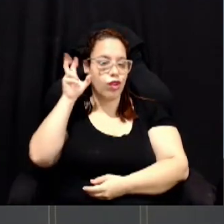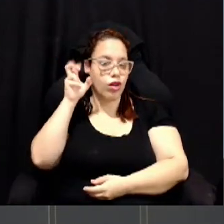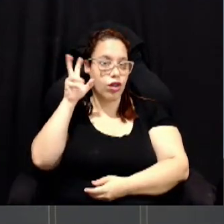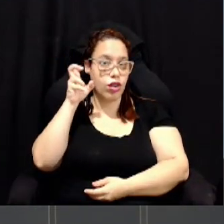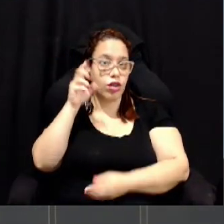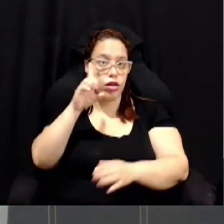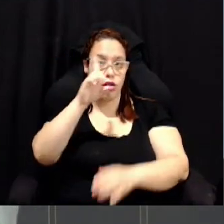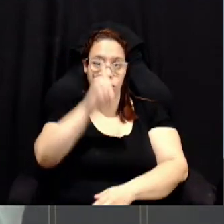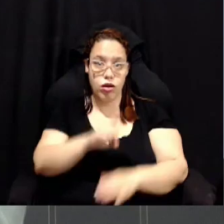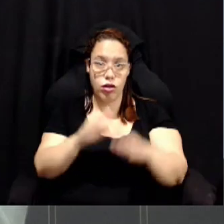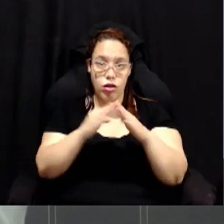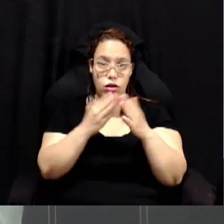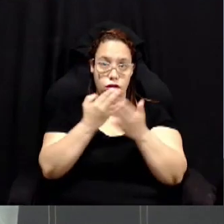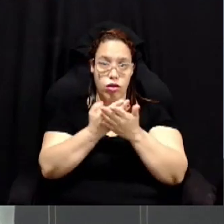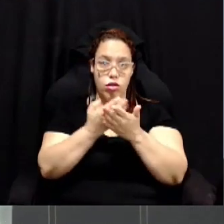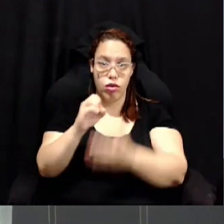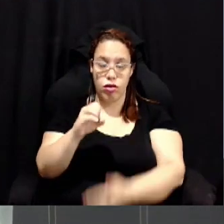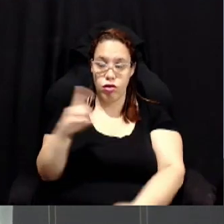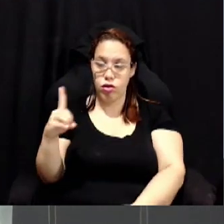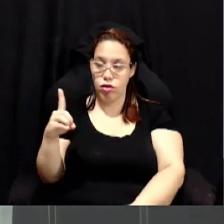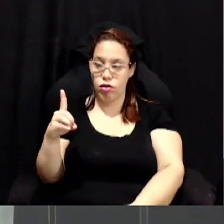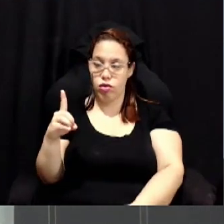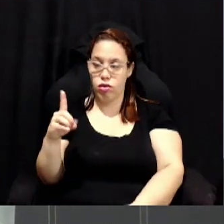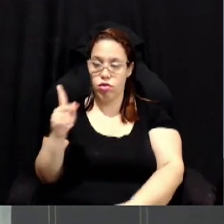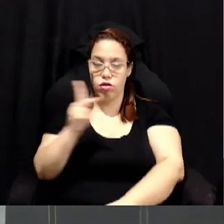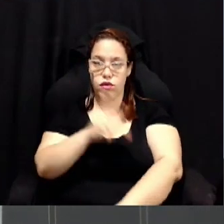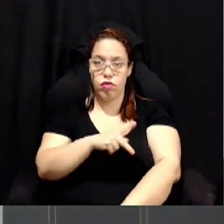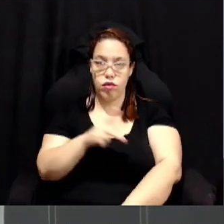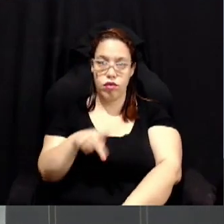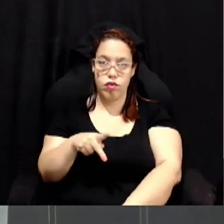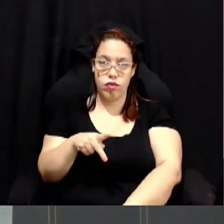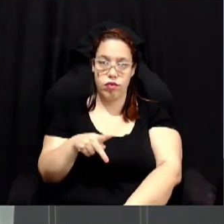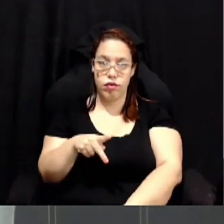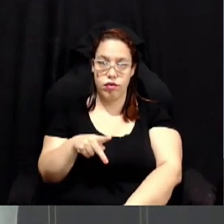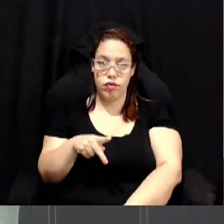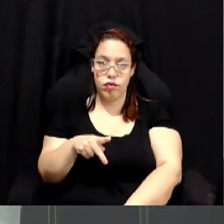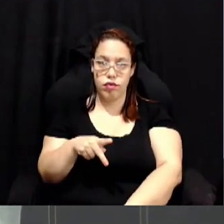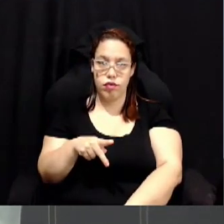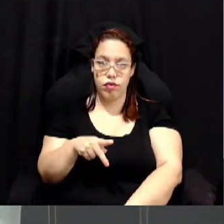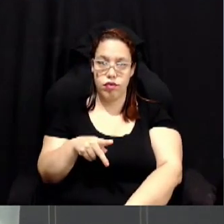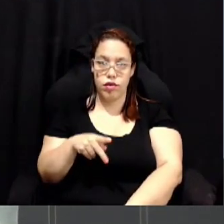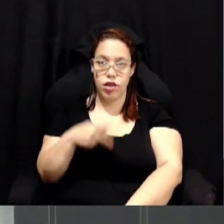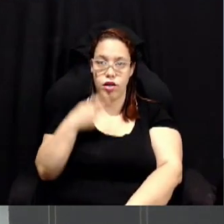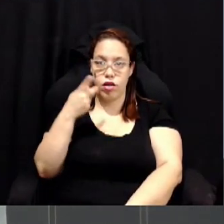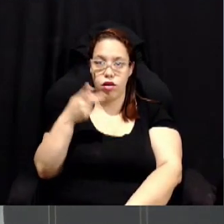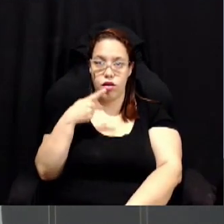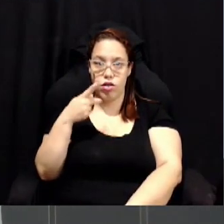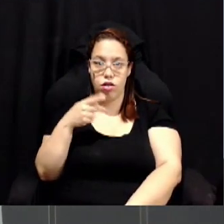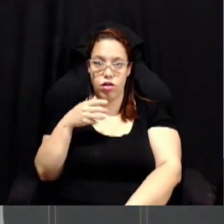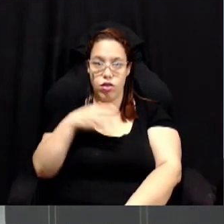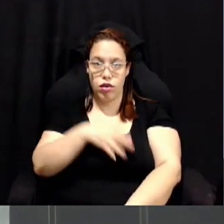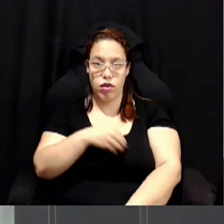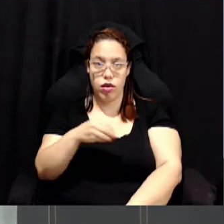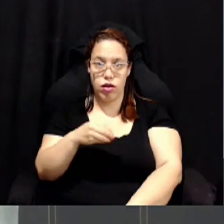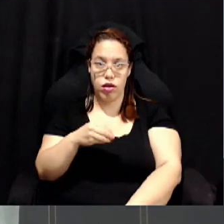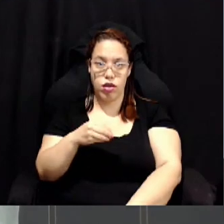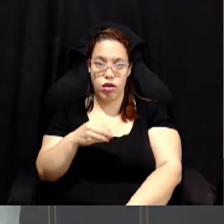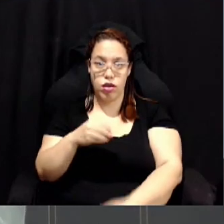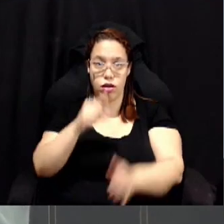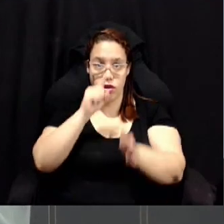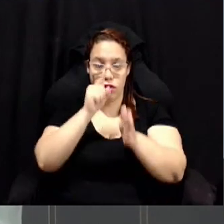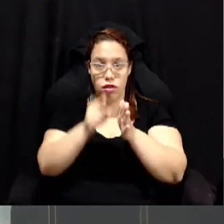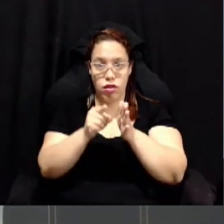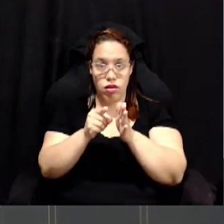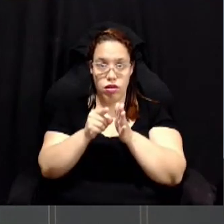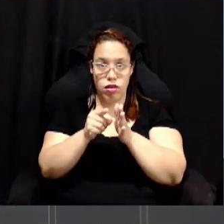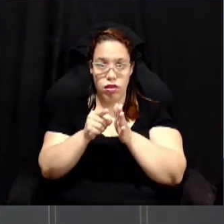escola, de uma coordenadora pedagógica, muitas vezes o discurso foi: sua filha está em fase de diagnóstico, então